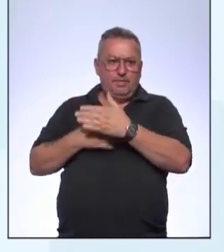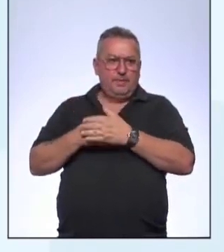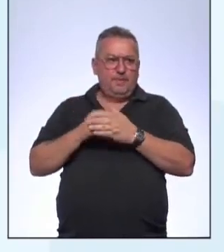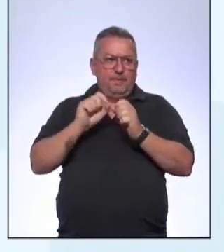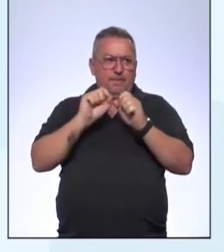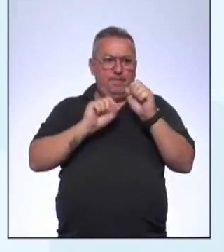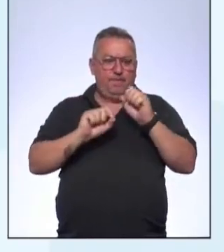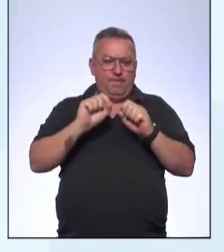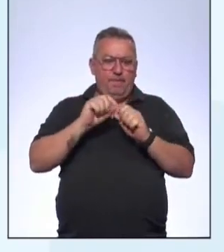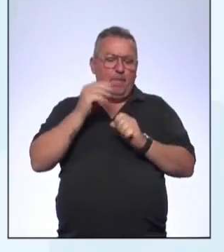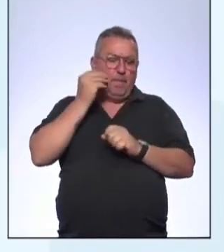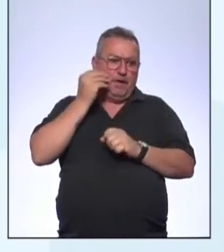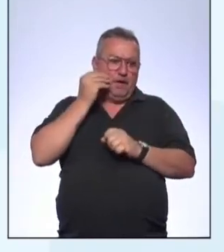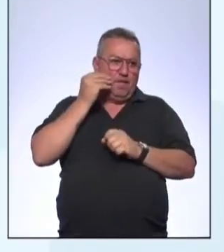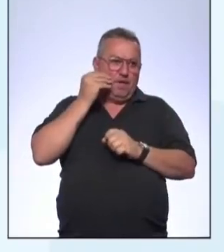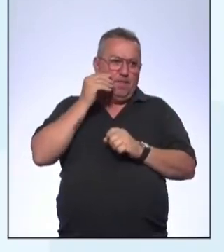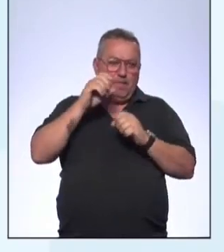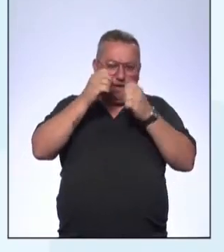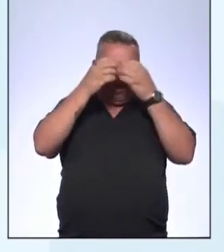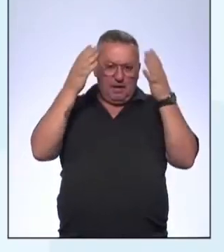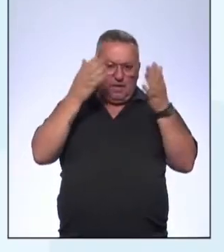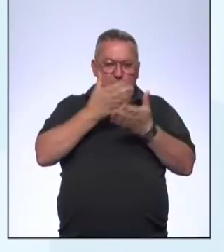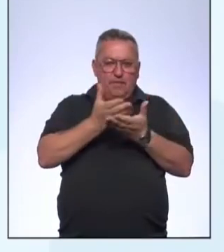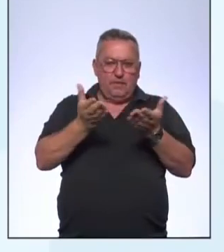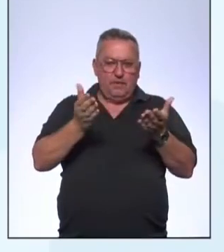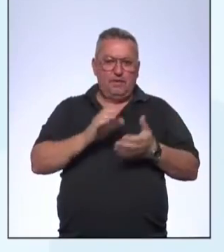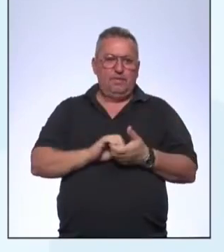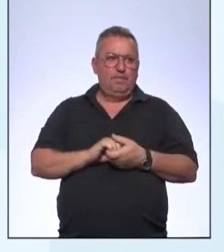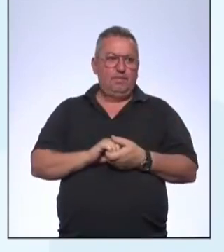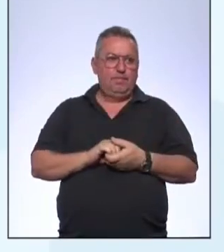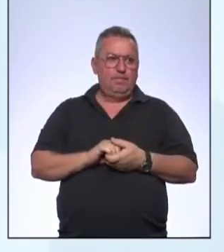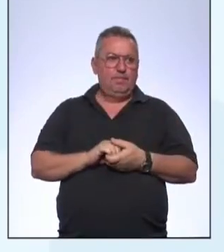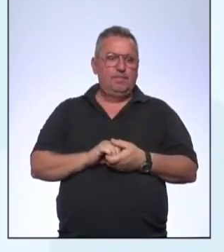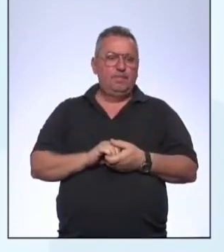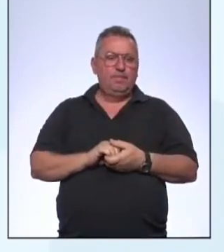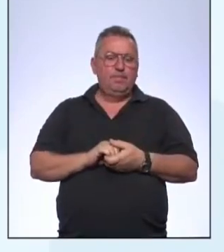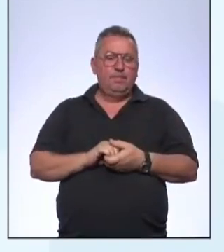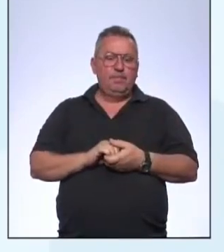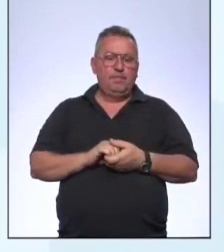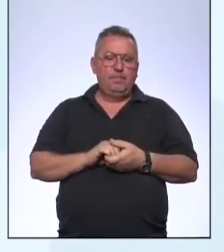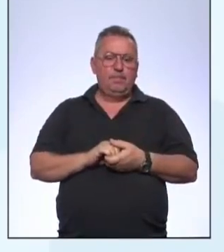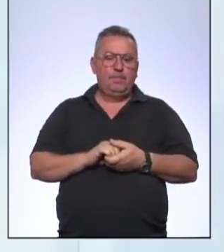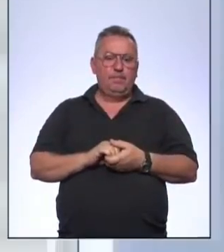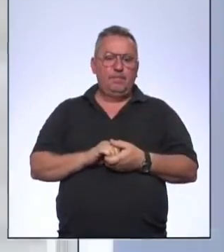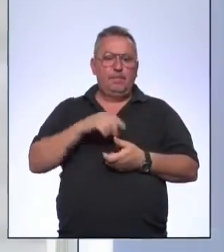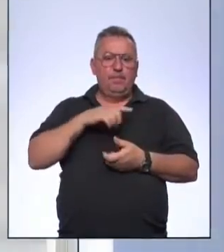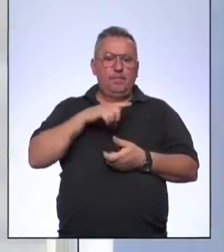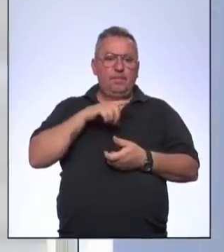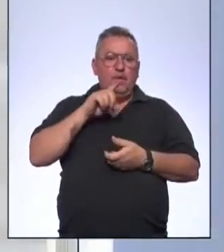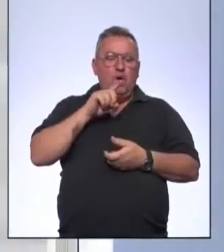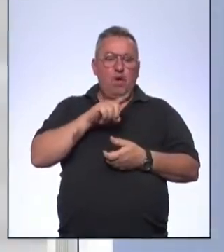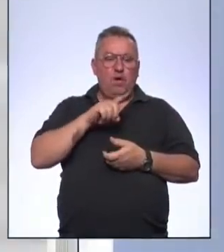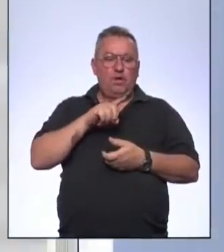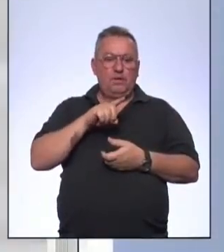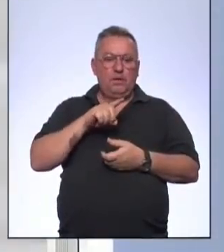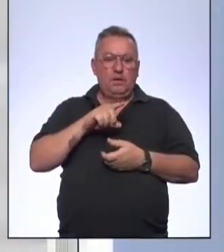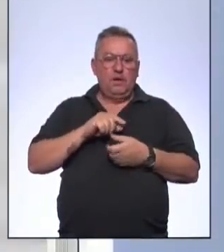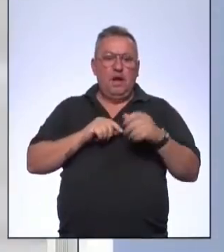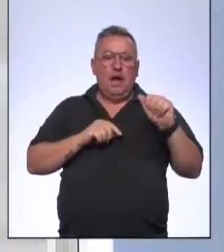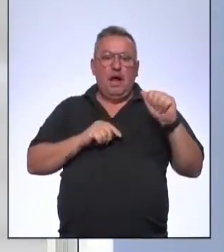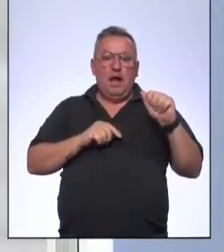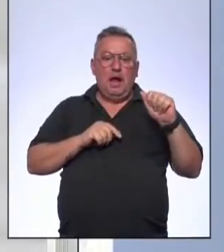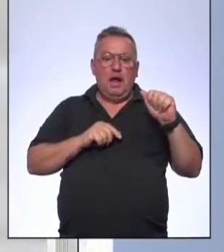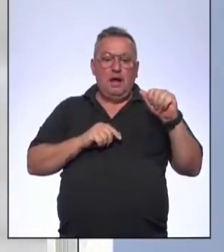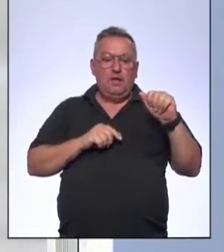equação para tentar ficar um pouco claro para vocês. Então, eu tenho a área. Então, a área aqui, no caso, eu vou fazer a área